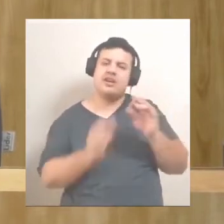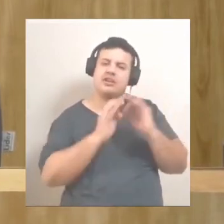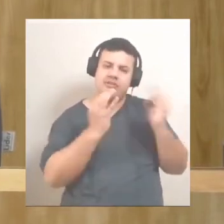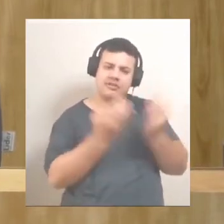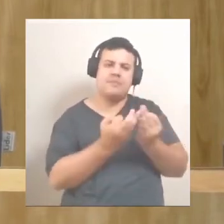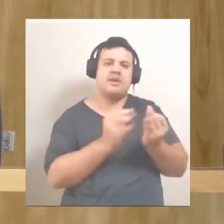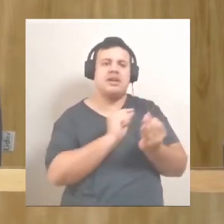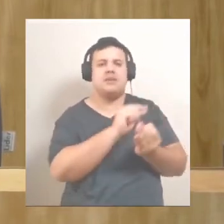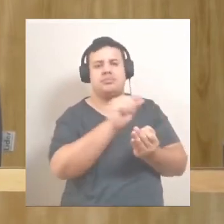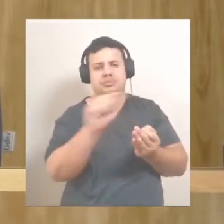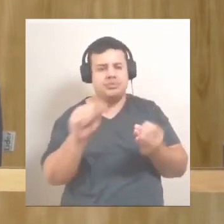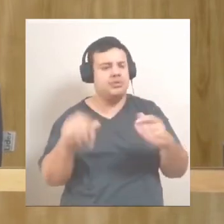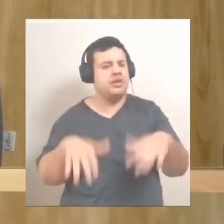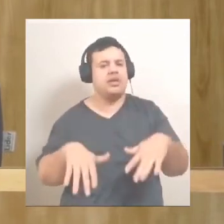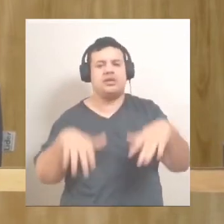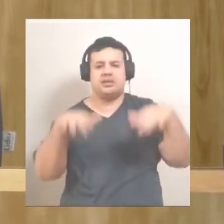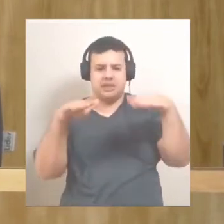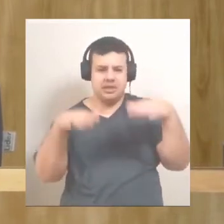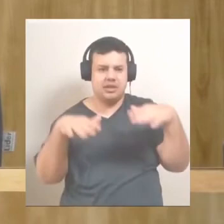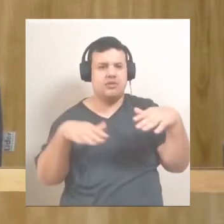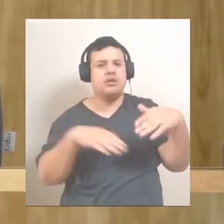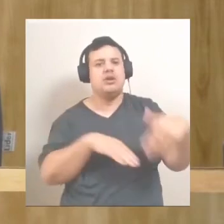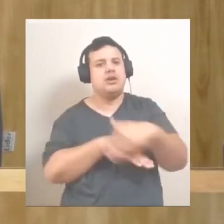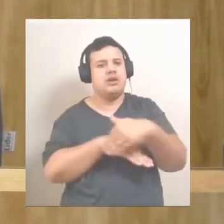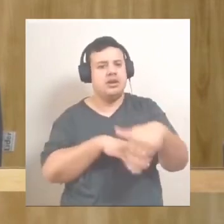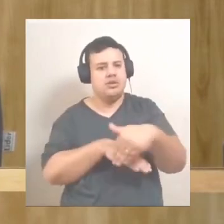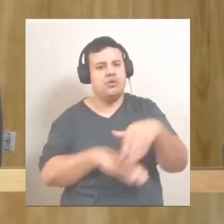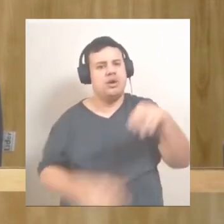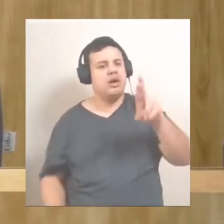Eles moravam ali na Rua Roque de Moraes